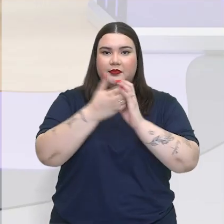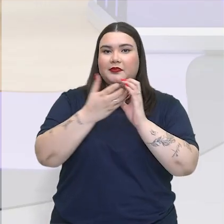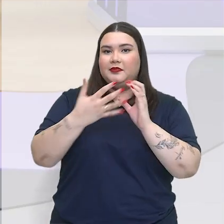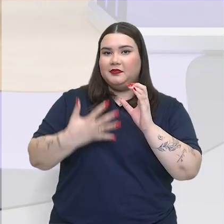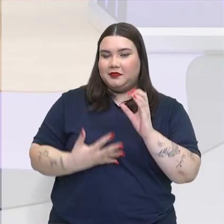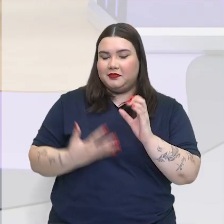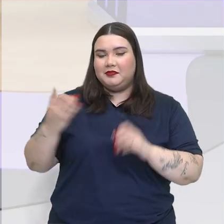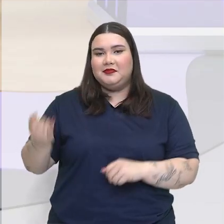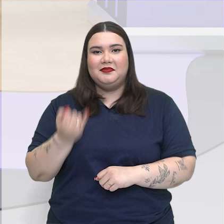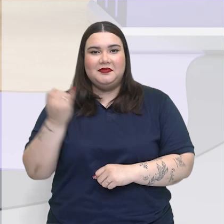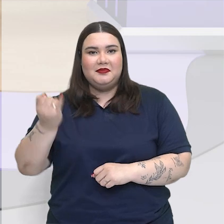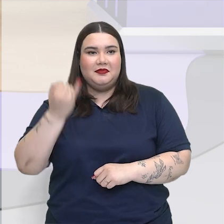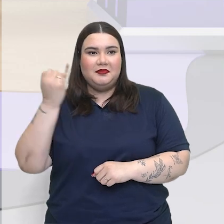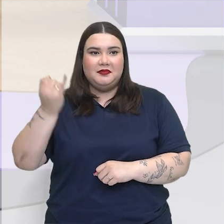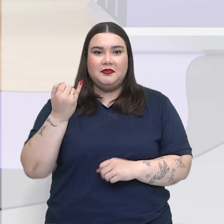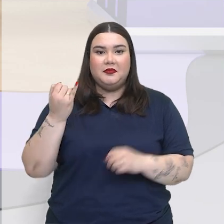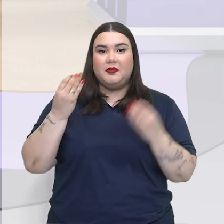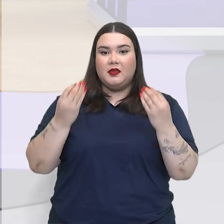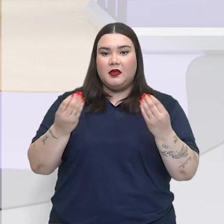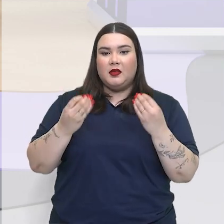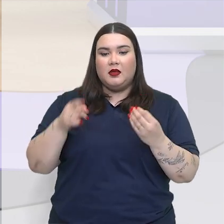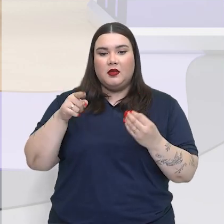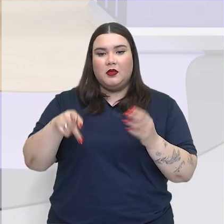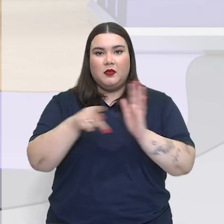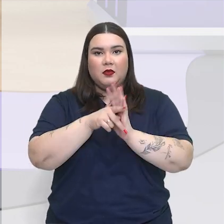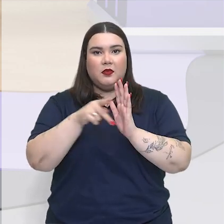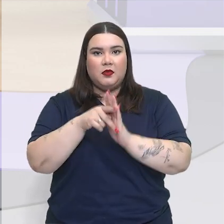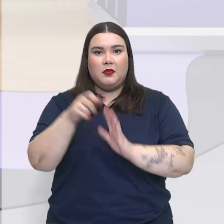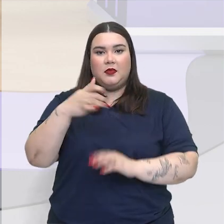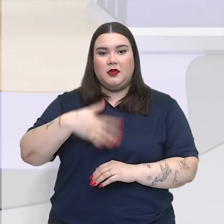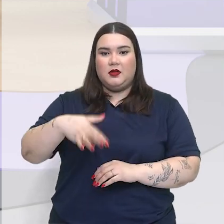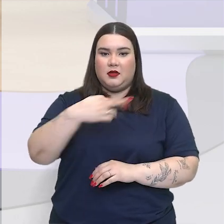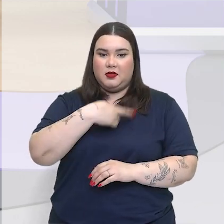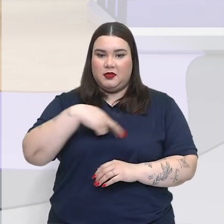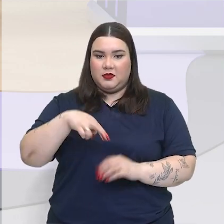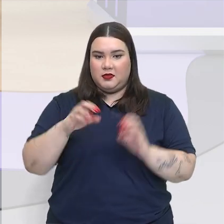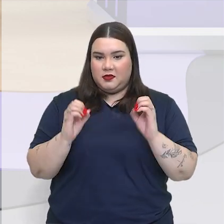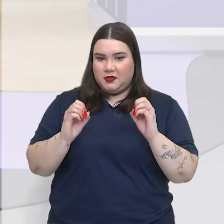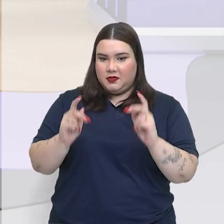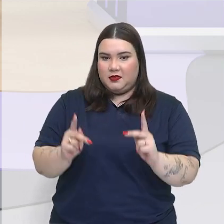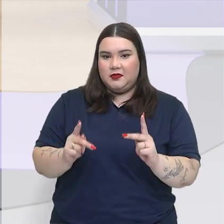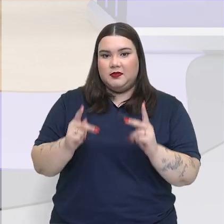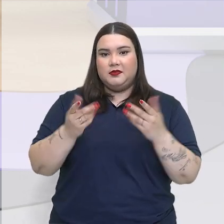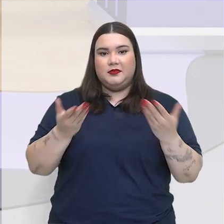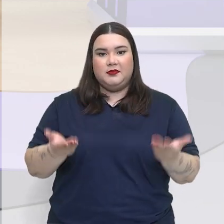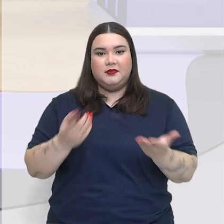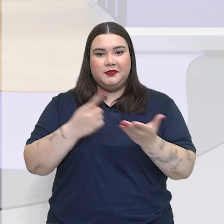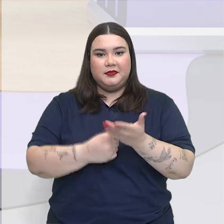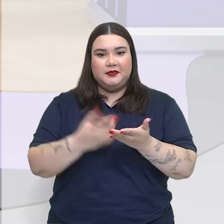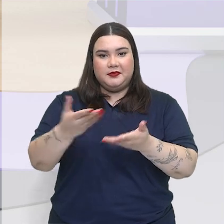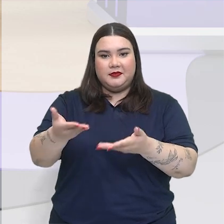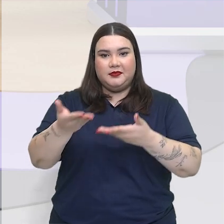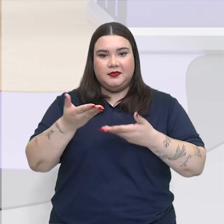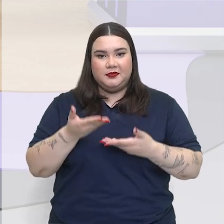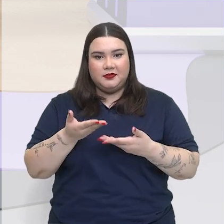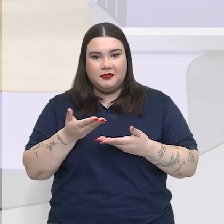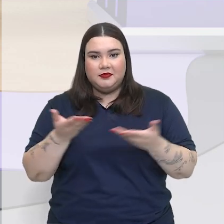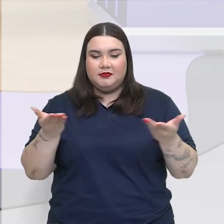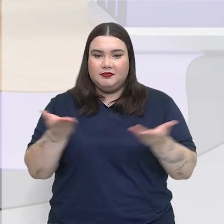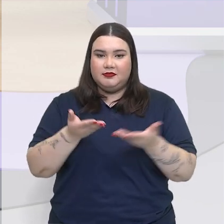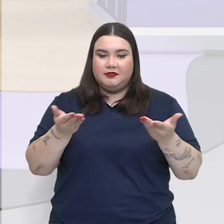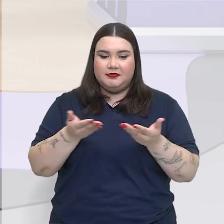religião. Então, quero te convidar para abrir o coração para os conhecimentos que vamos ter ao longo dessa